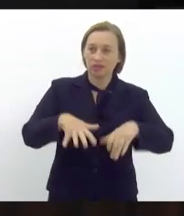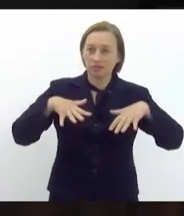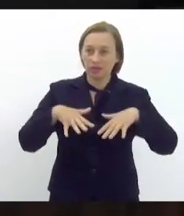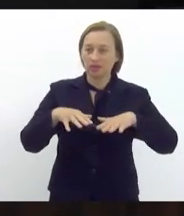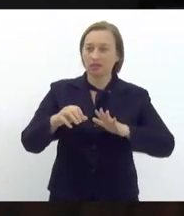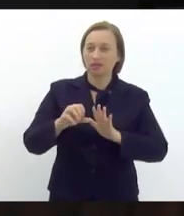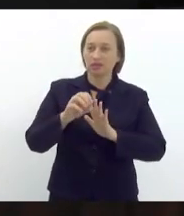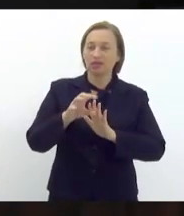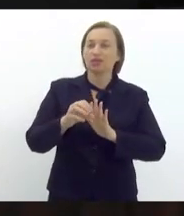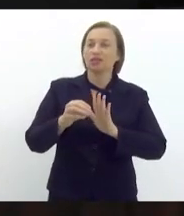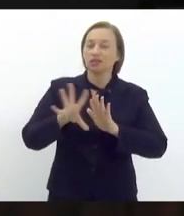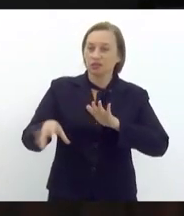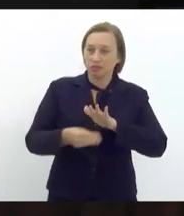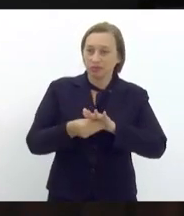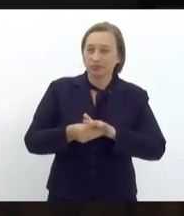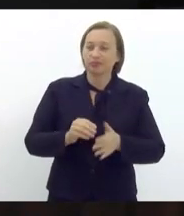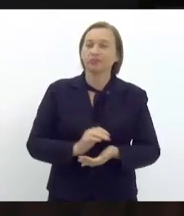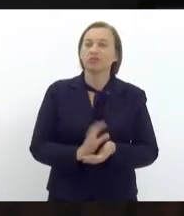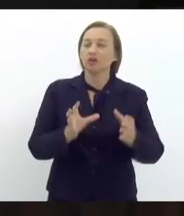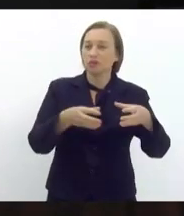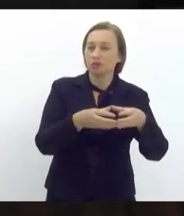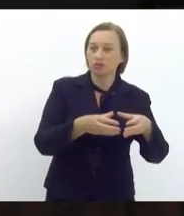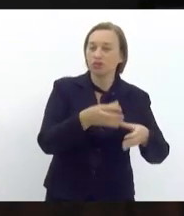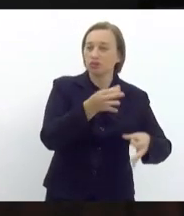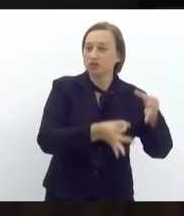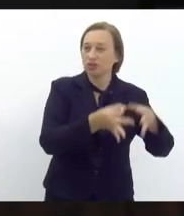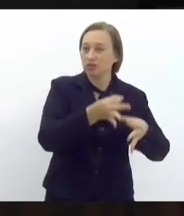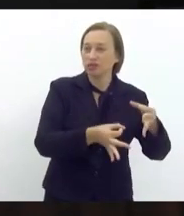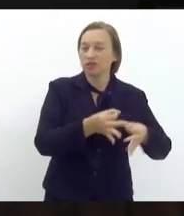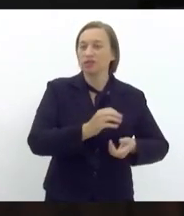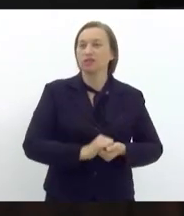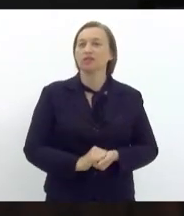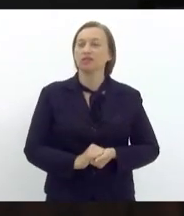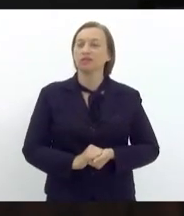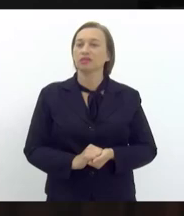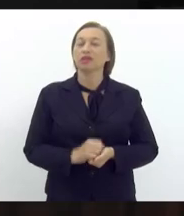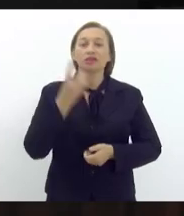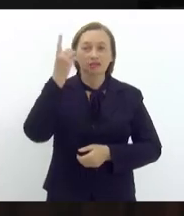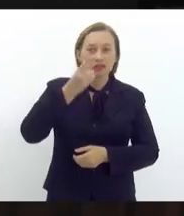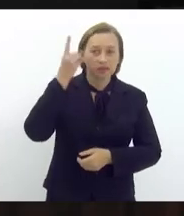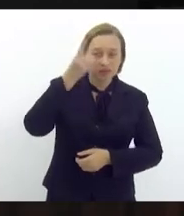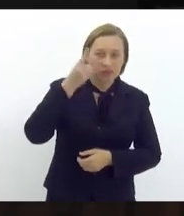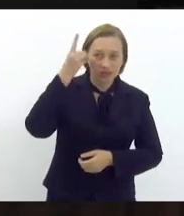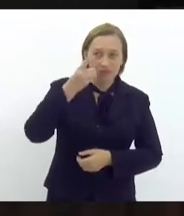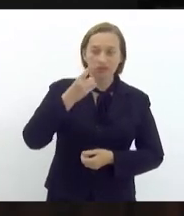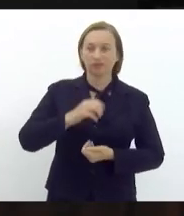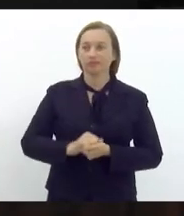para emitir parecer pela comissão de constituição e justiça deputado